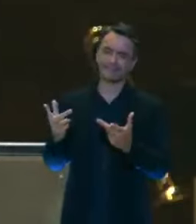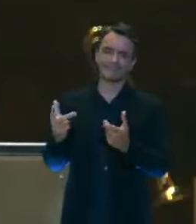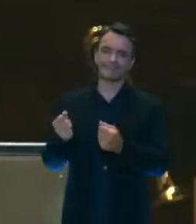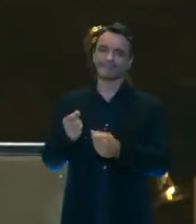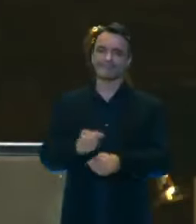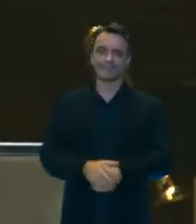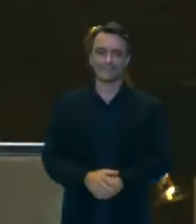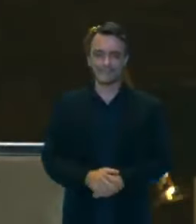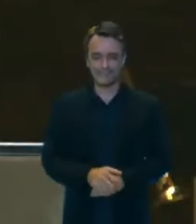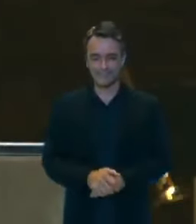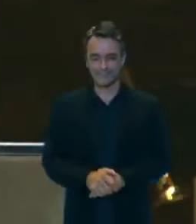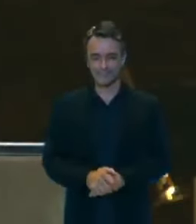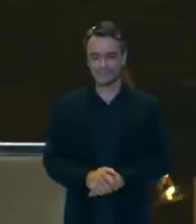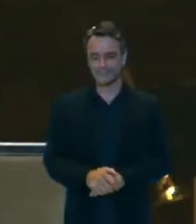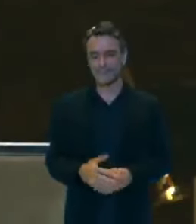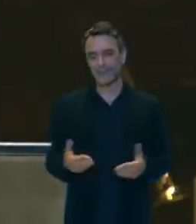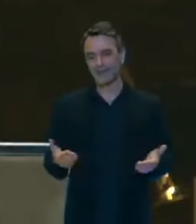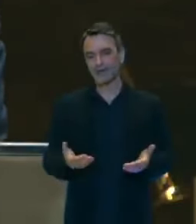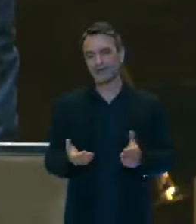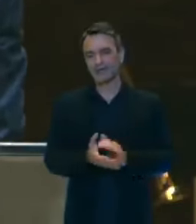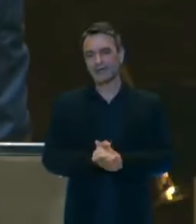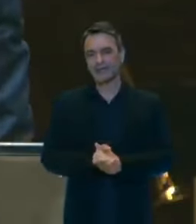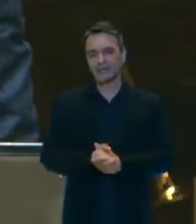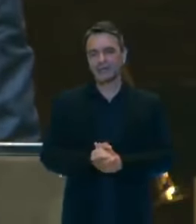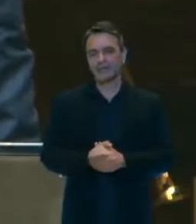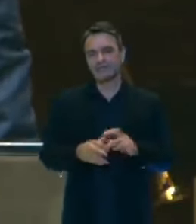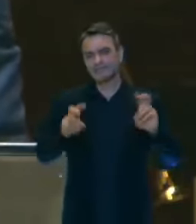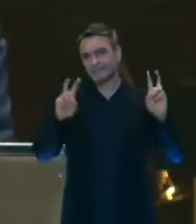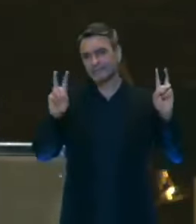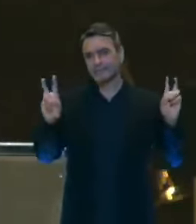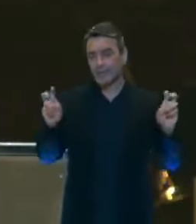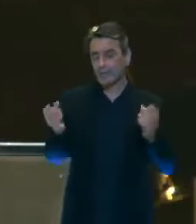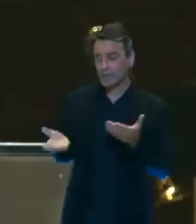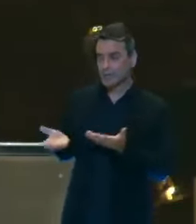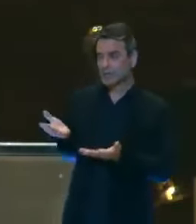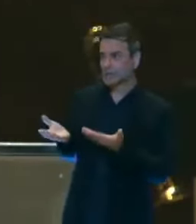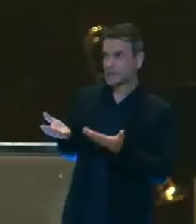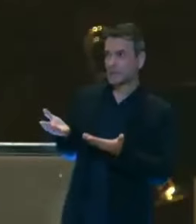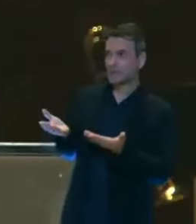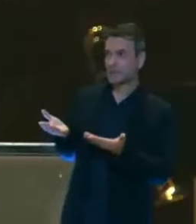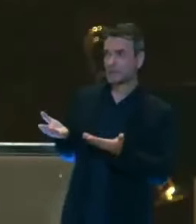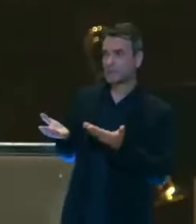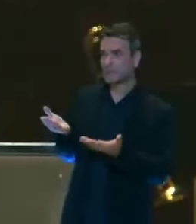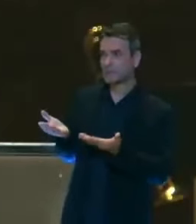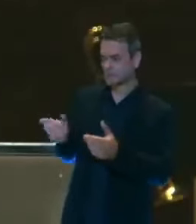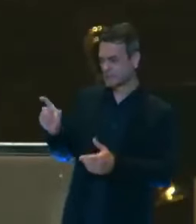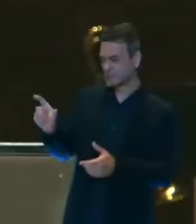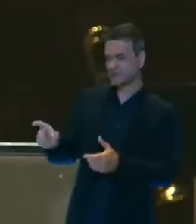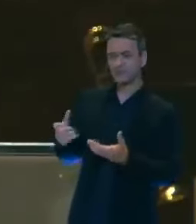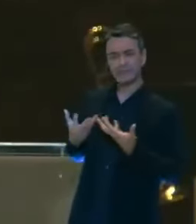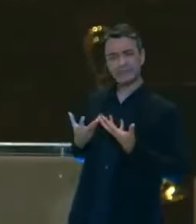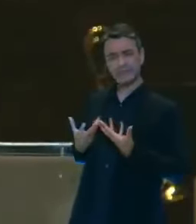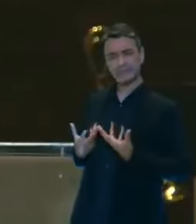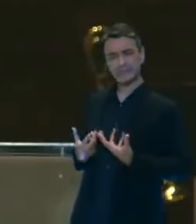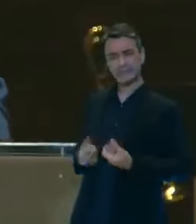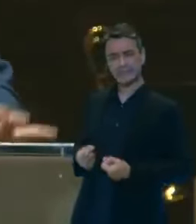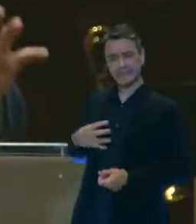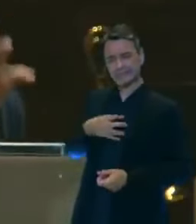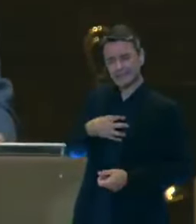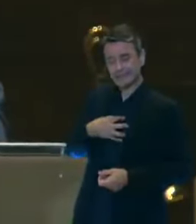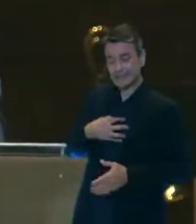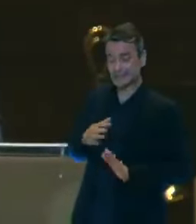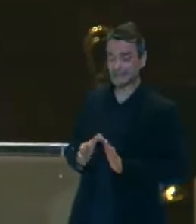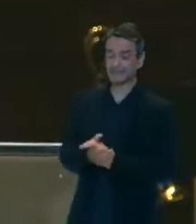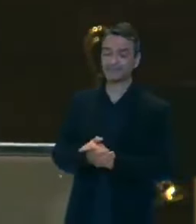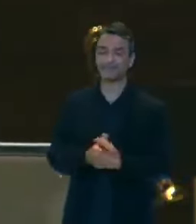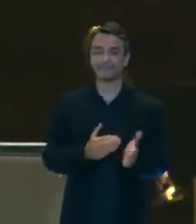Hoje eu quero falar sobre o tratamento de Deus para os cansados. Eu, no